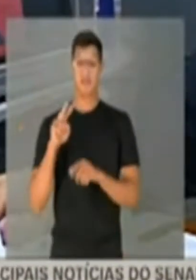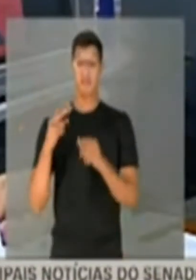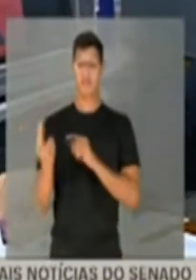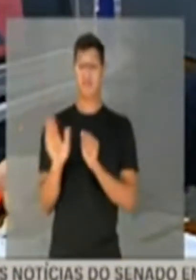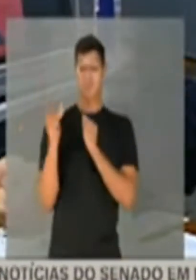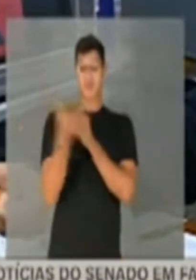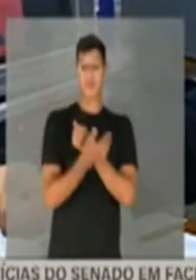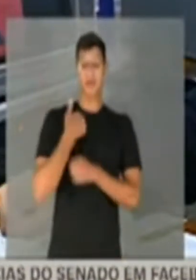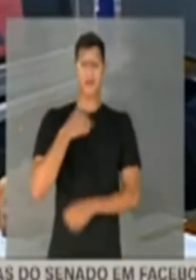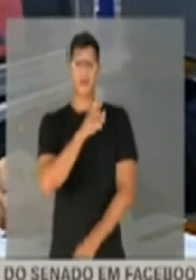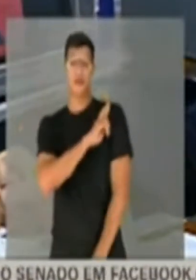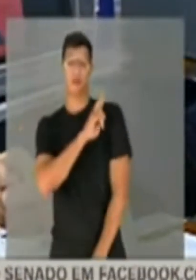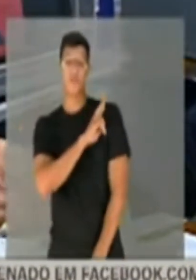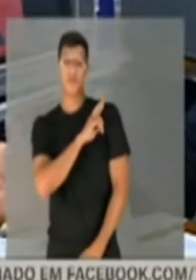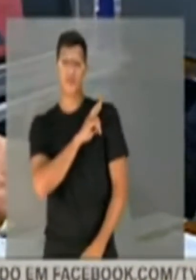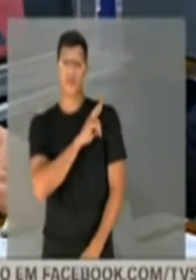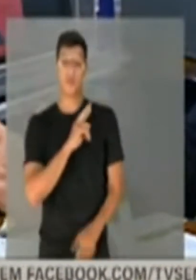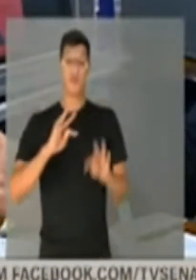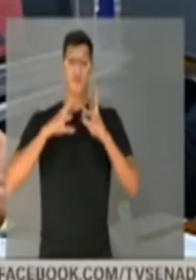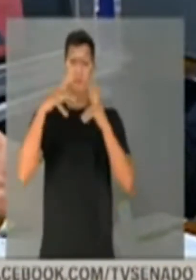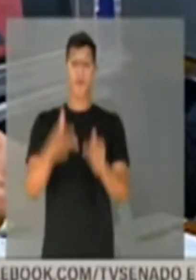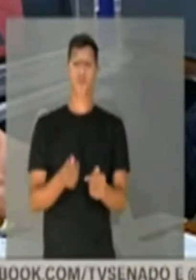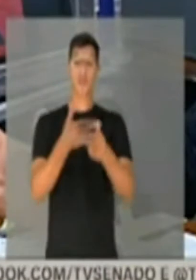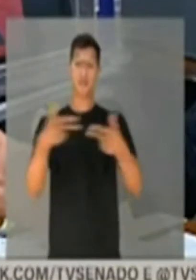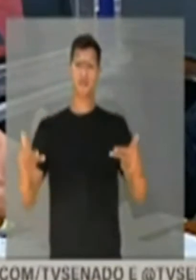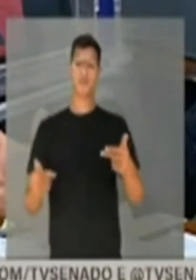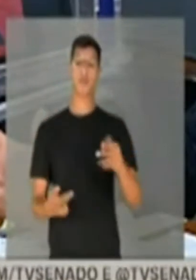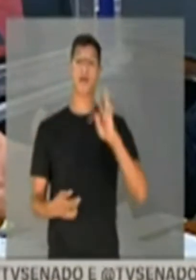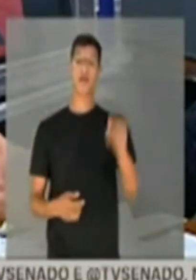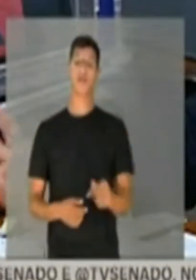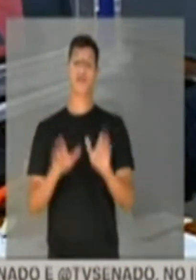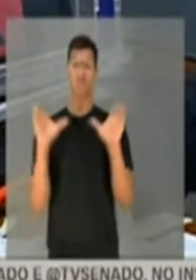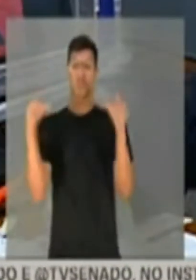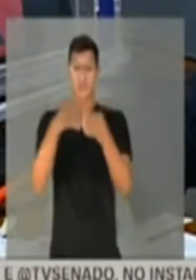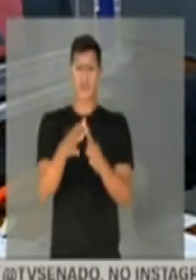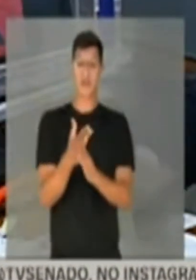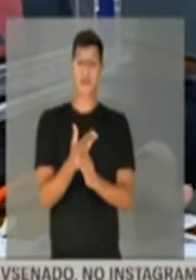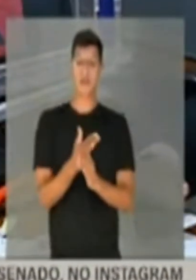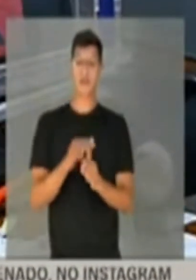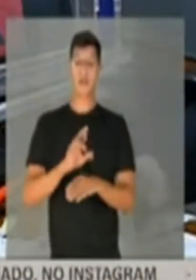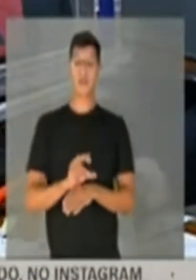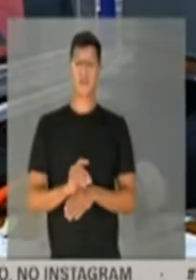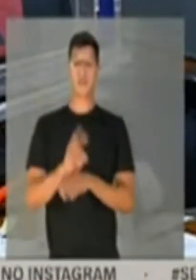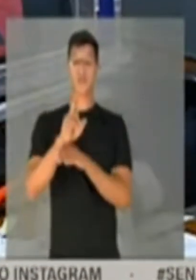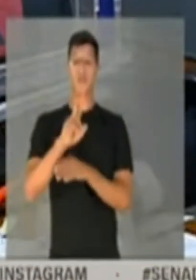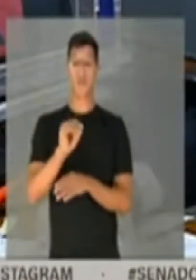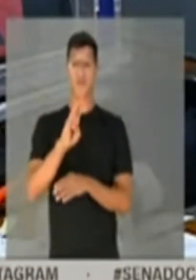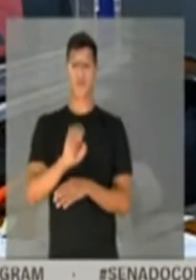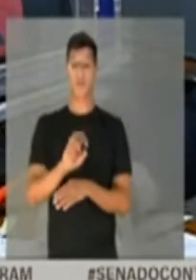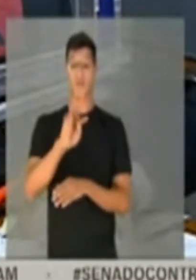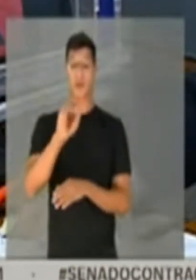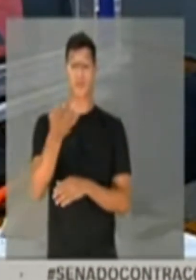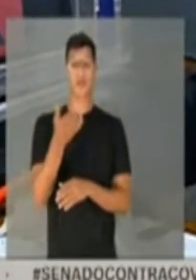é o grande responsável por todas essas coisas, estava tudo concentrado nele. Doutor Roberto, eu quero dizer ao